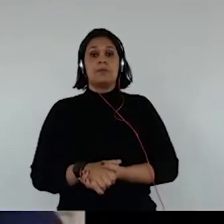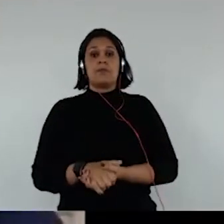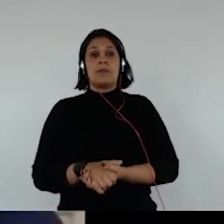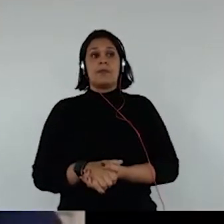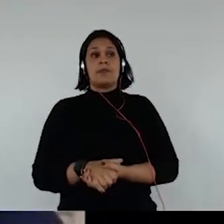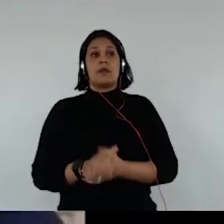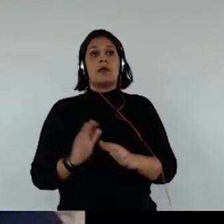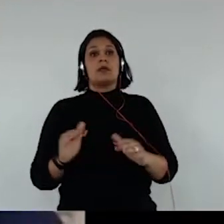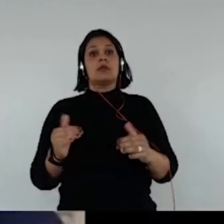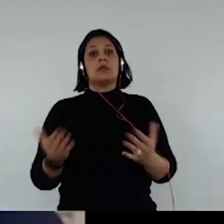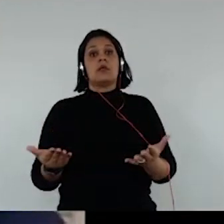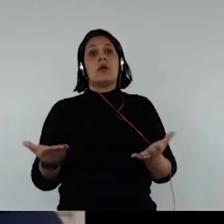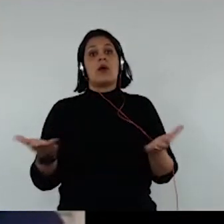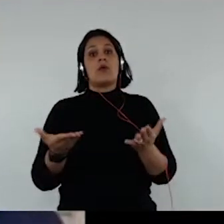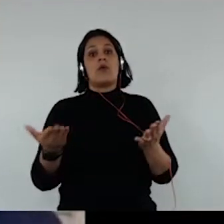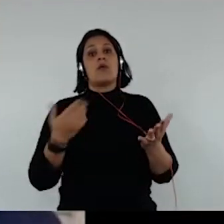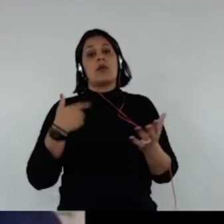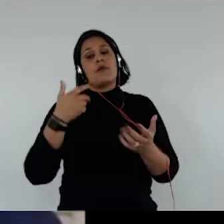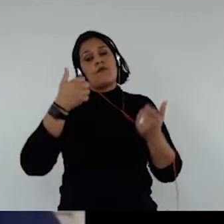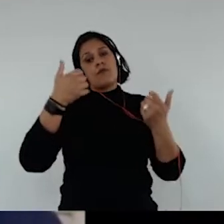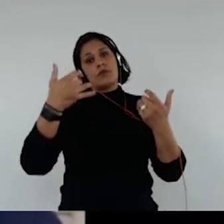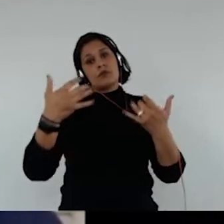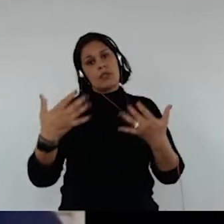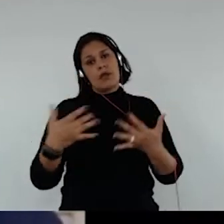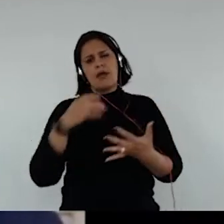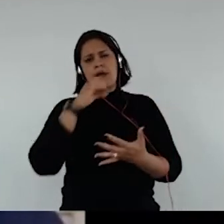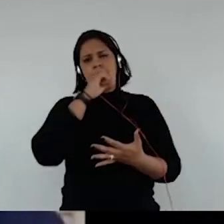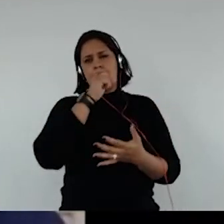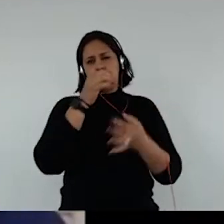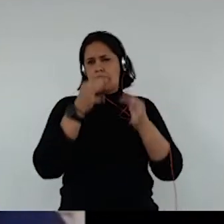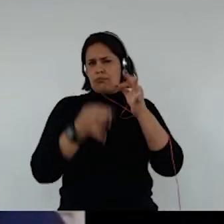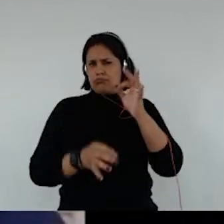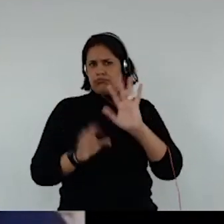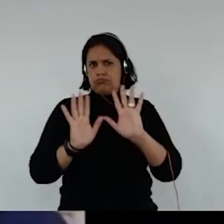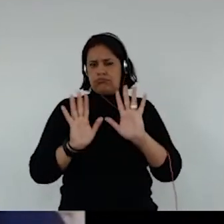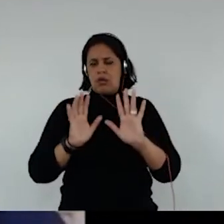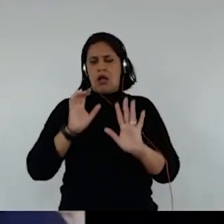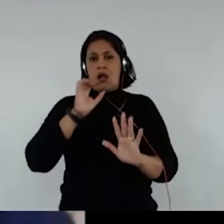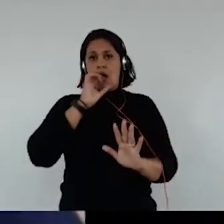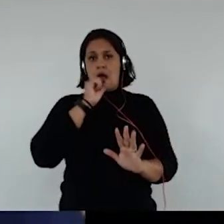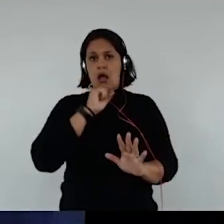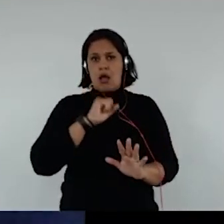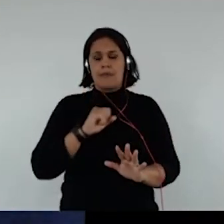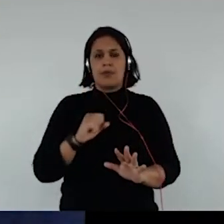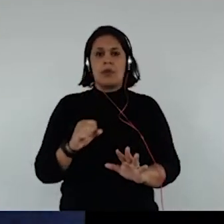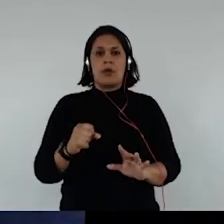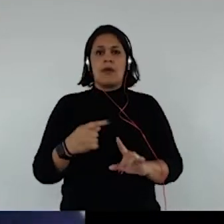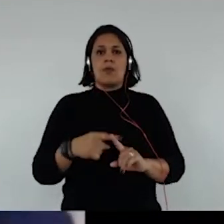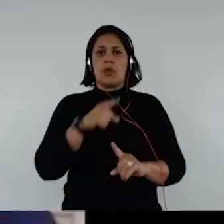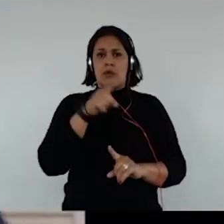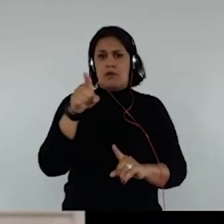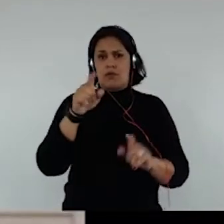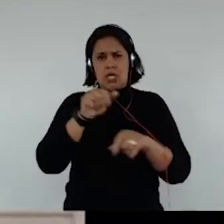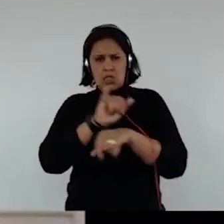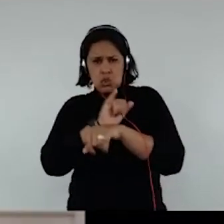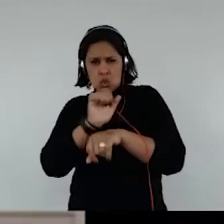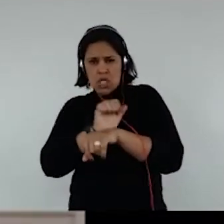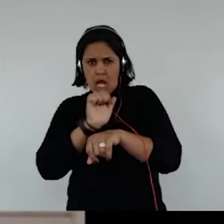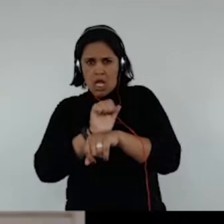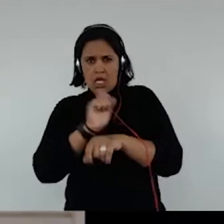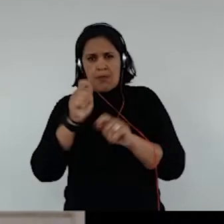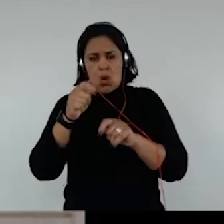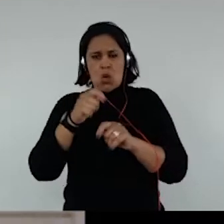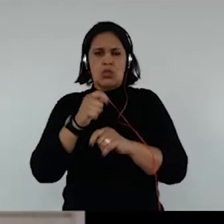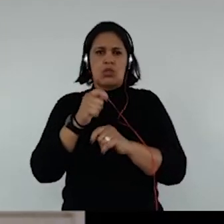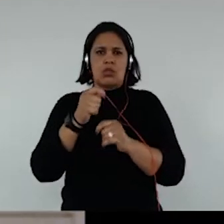Então, diante desse panorama, eu vou trazer rápidas afirmações para que o estudante possa acompanhar o que temos de